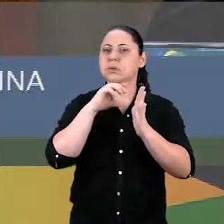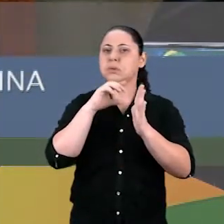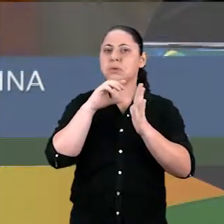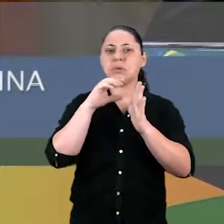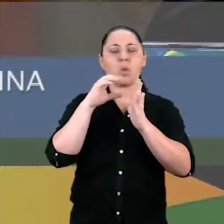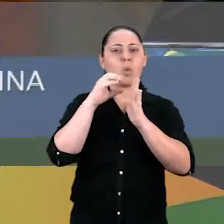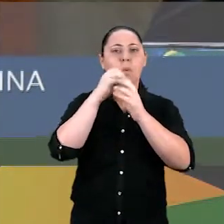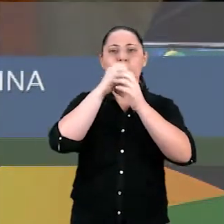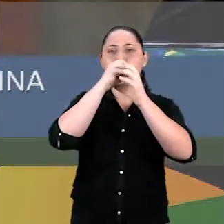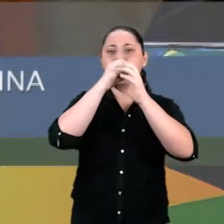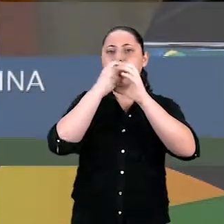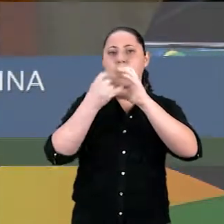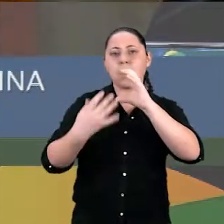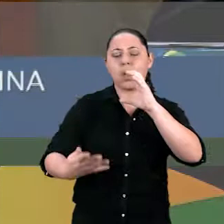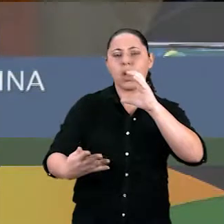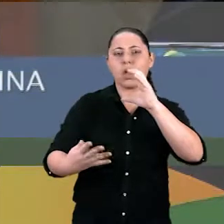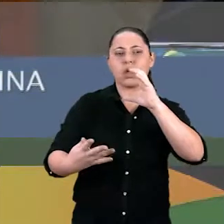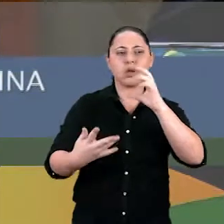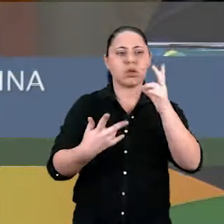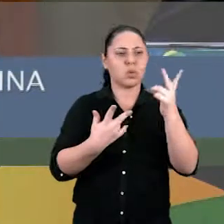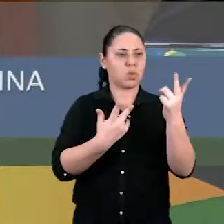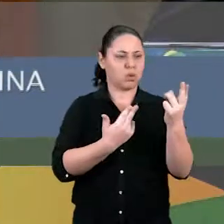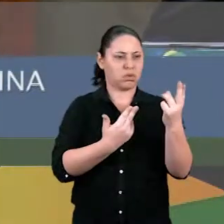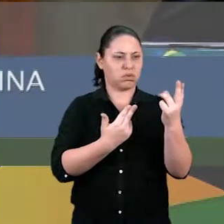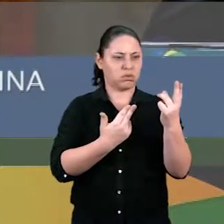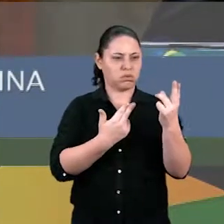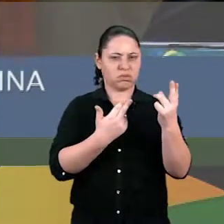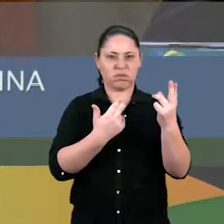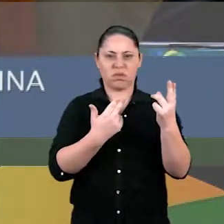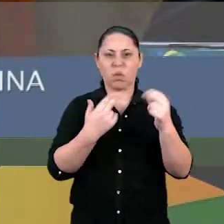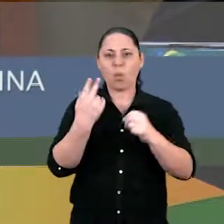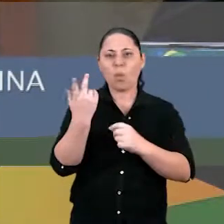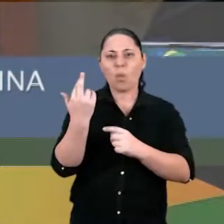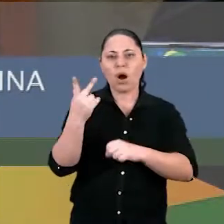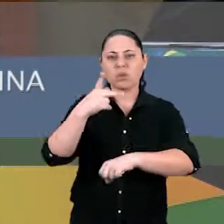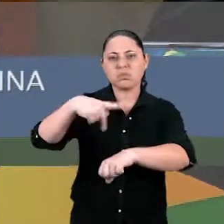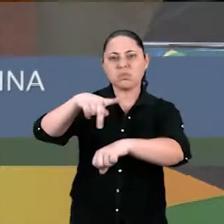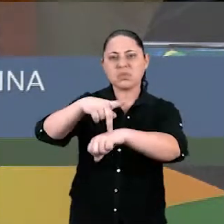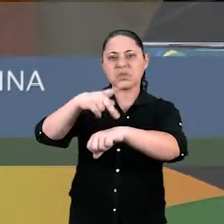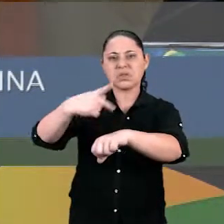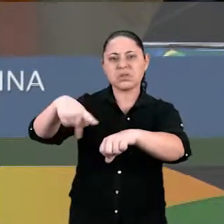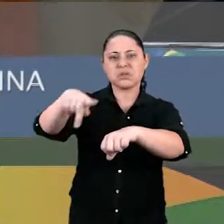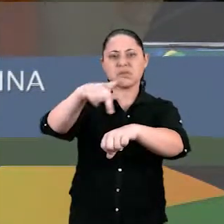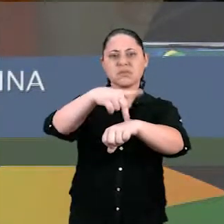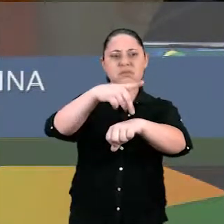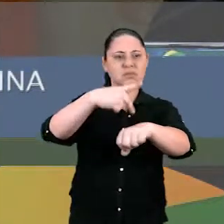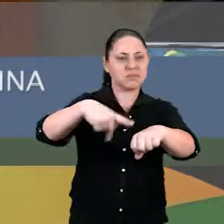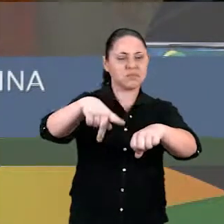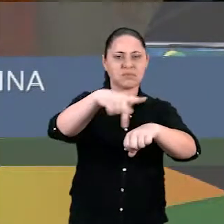igualmente comuns nas experiências judicantes de todos esses países.